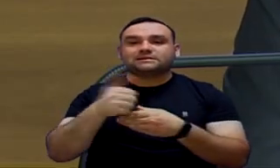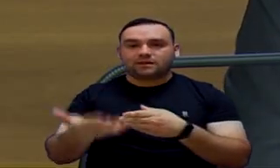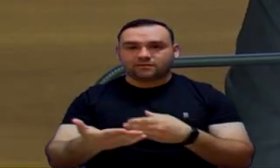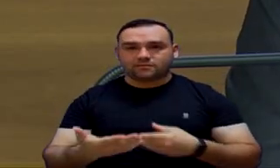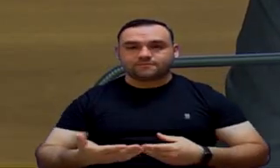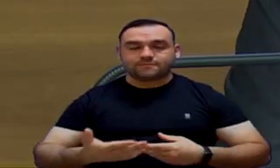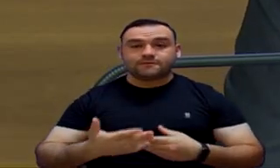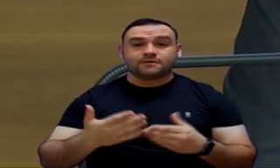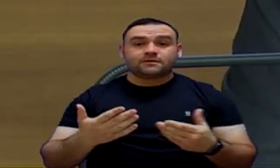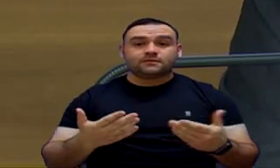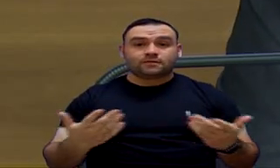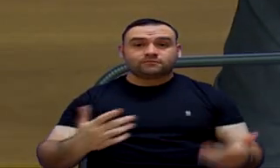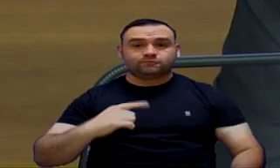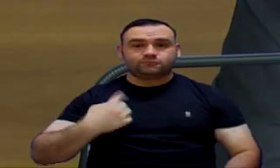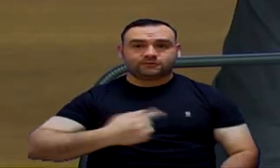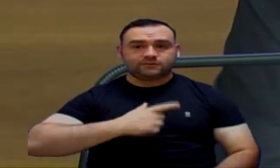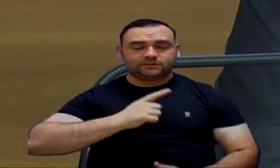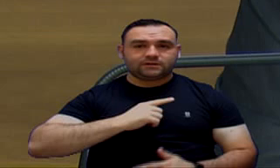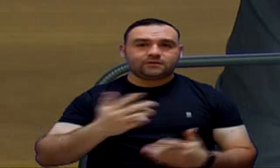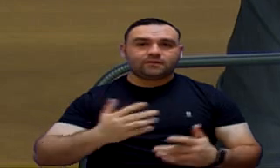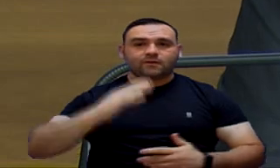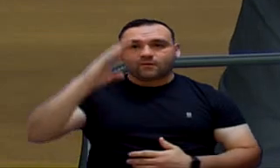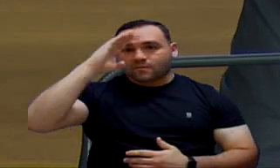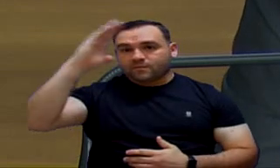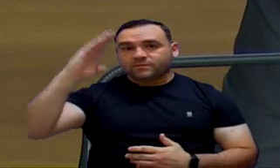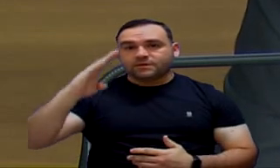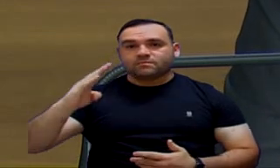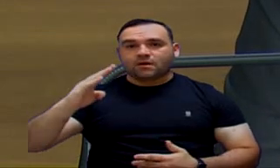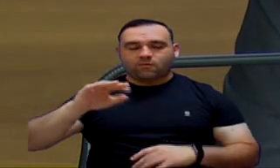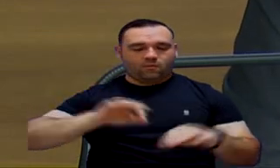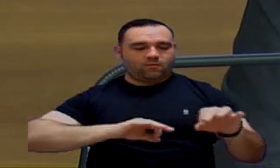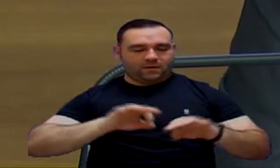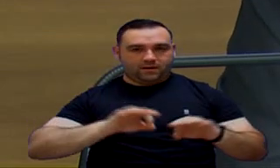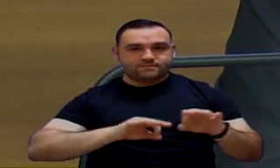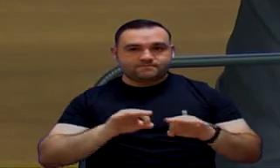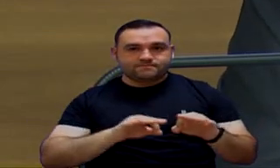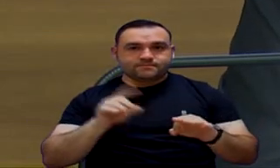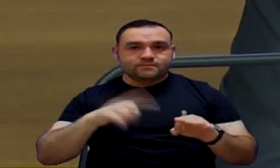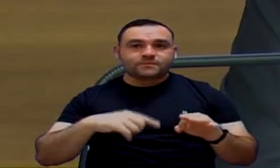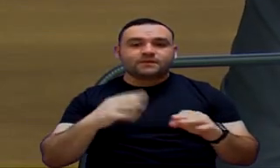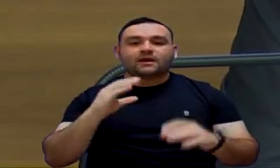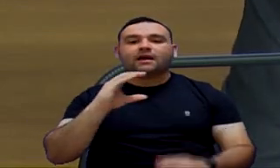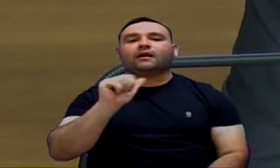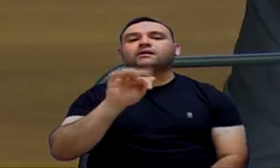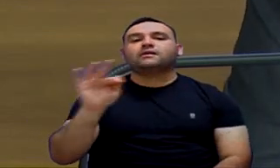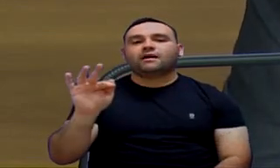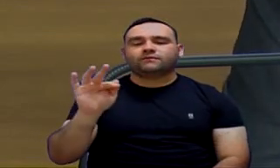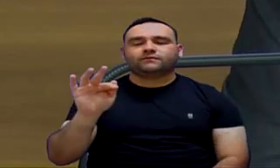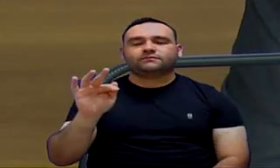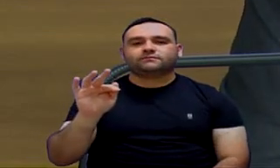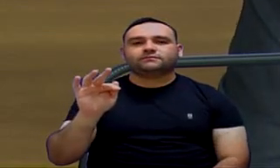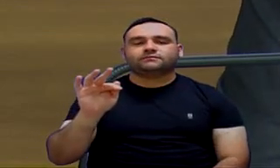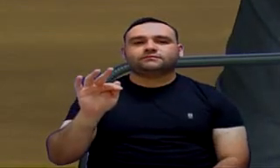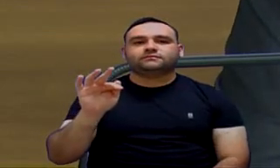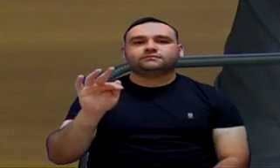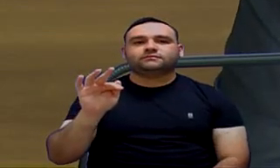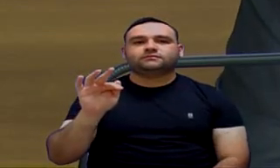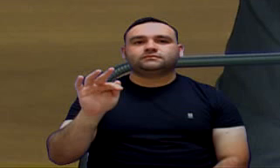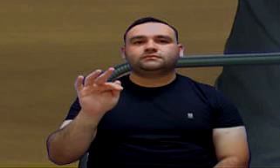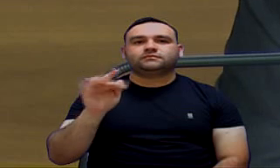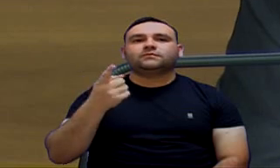né então nós temos aí principais operações de crédito é a Cafe né que é